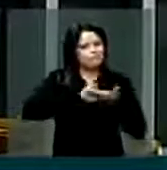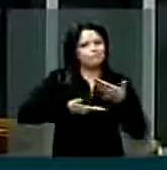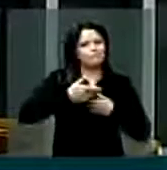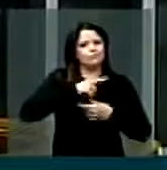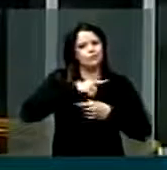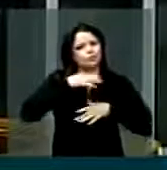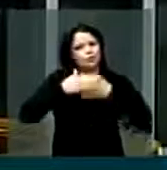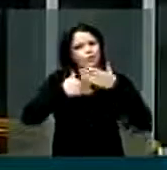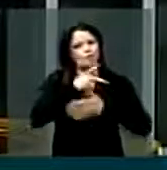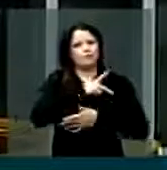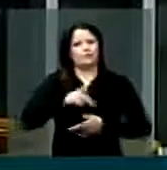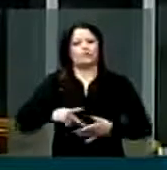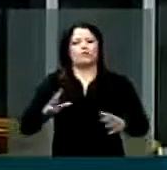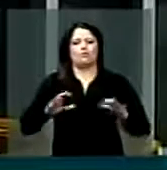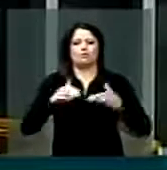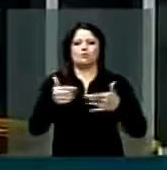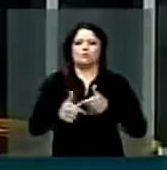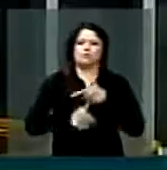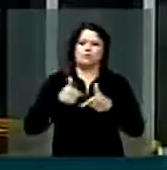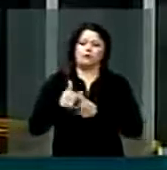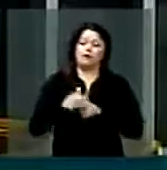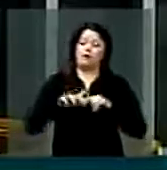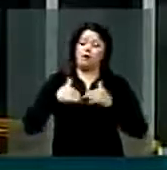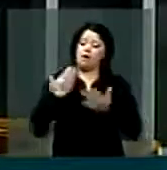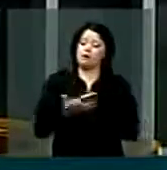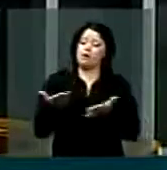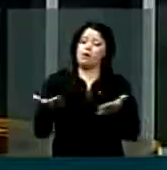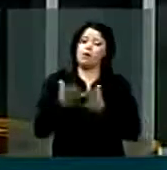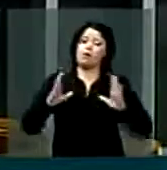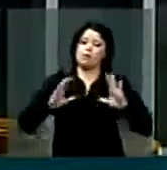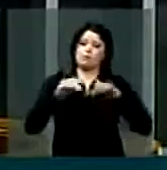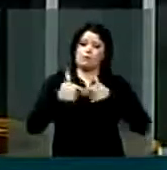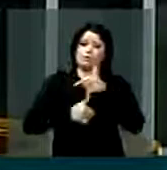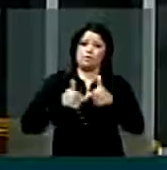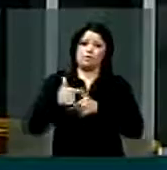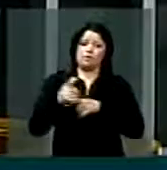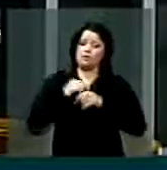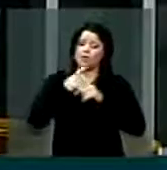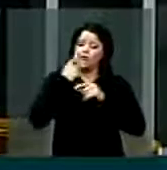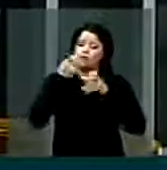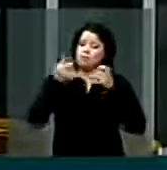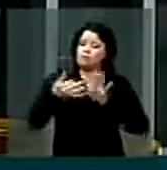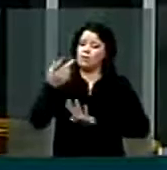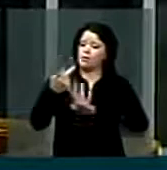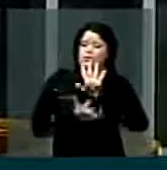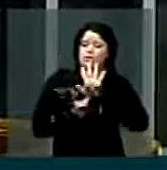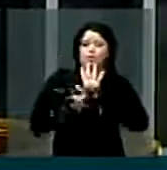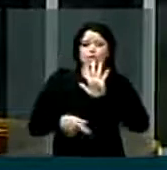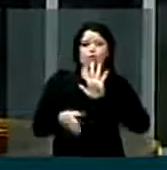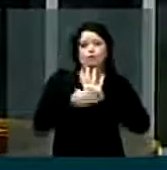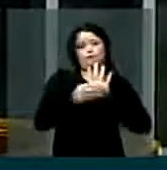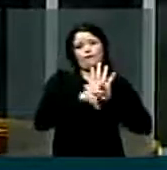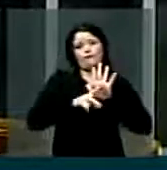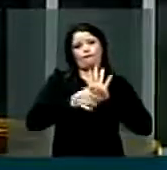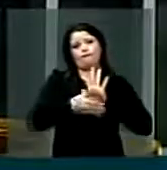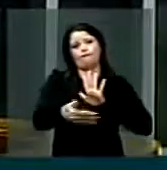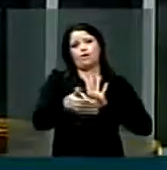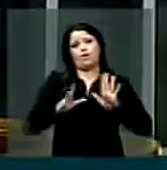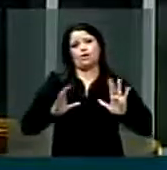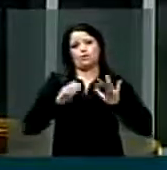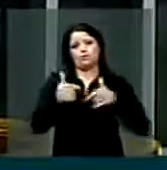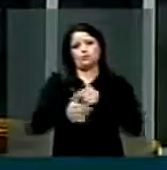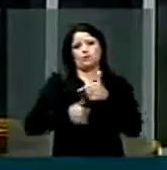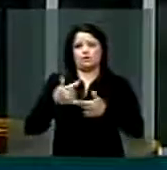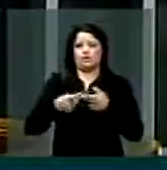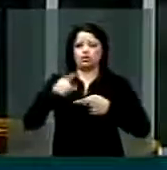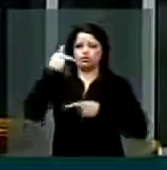a presidência da Comissão do Trabalho. Ainda na Comissão do Trabalho, devo relatar um projeto que está seguindo para a Comissão do Trabalho,